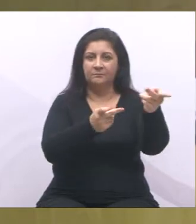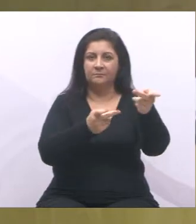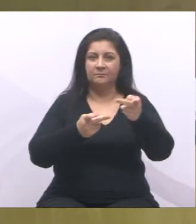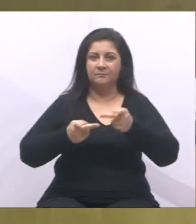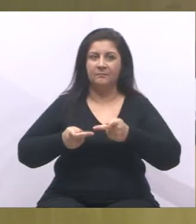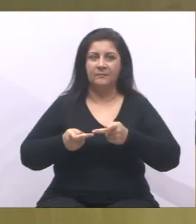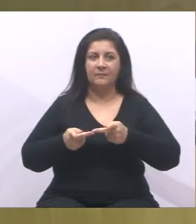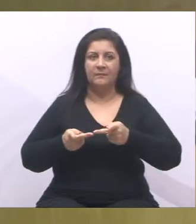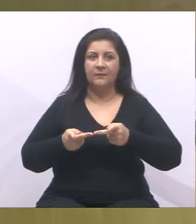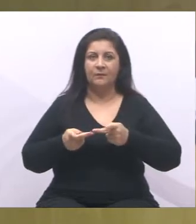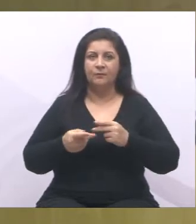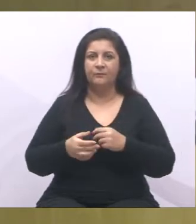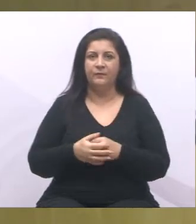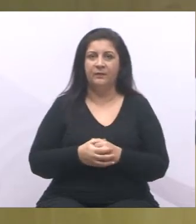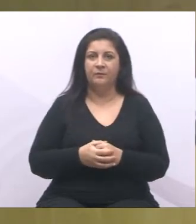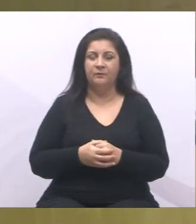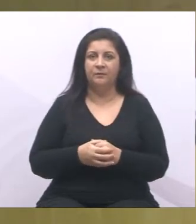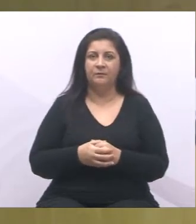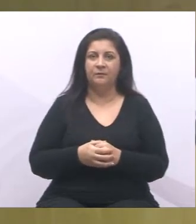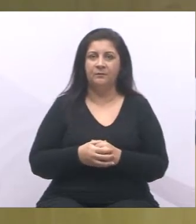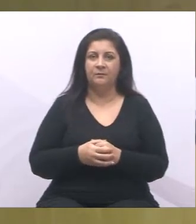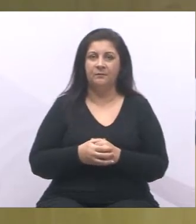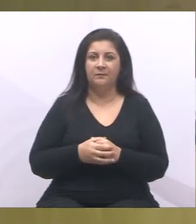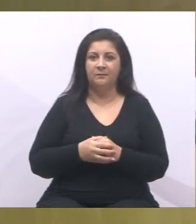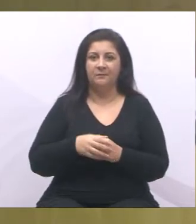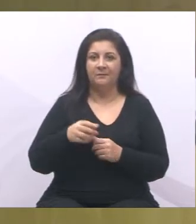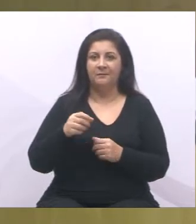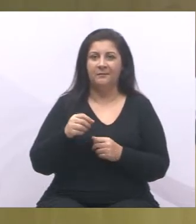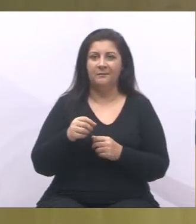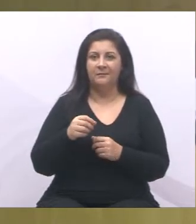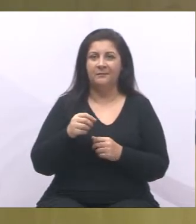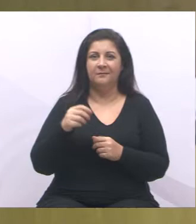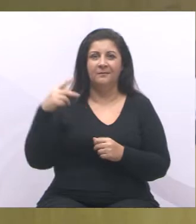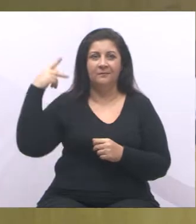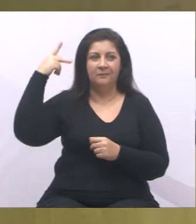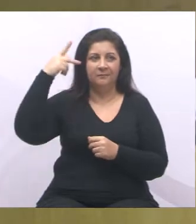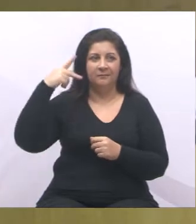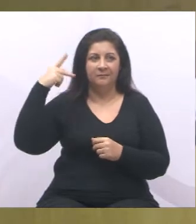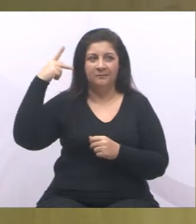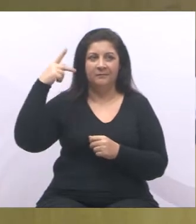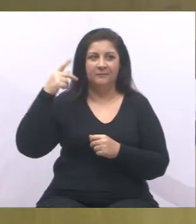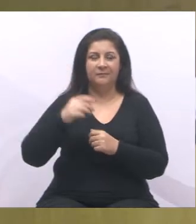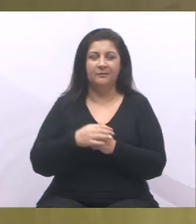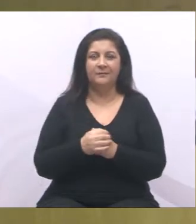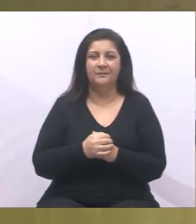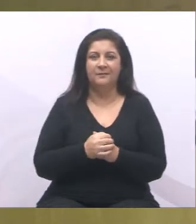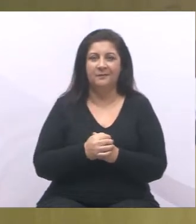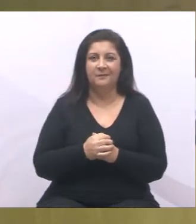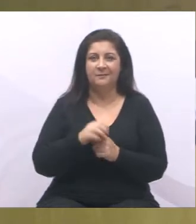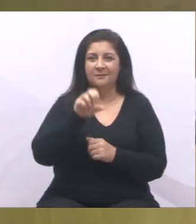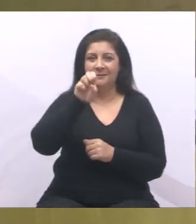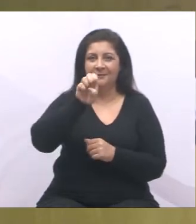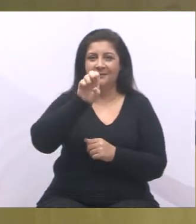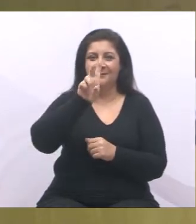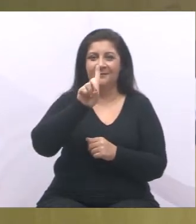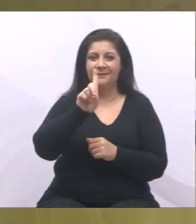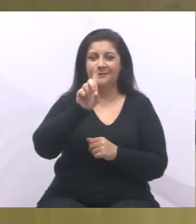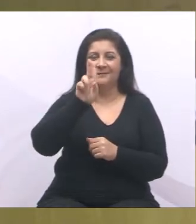vereador eleito Edgar Sasaki para secretariar aos trabalhos desta